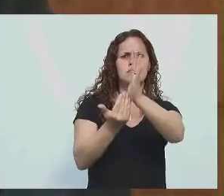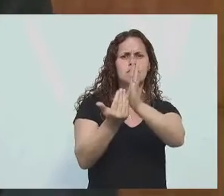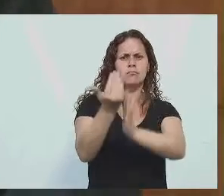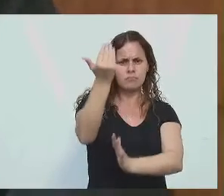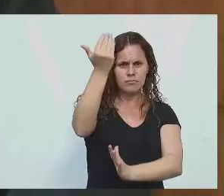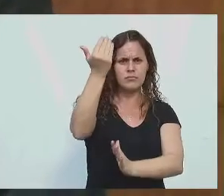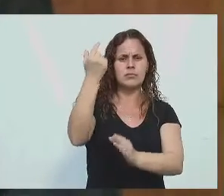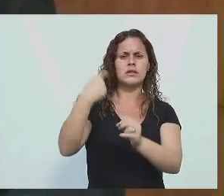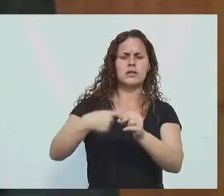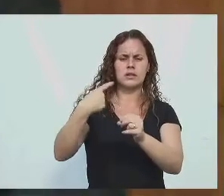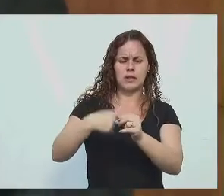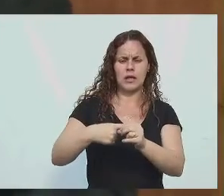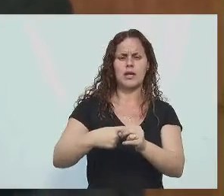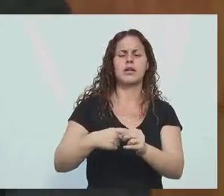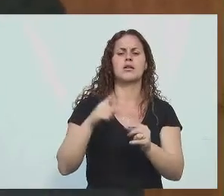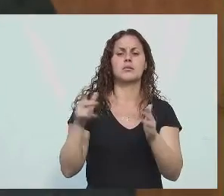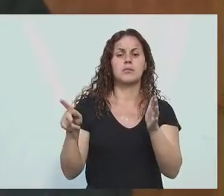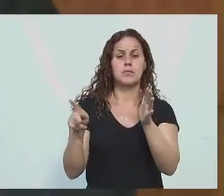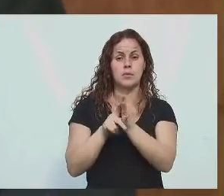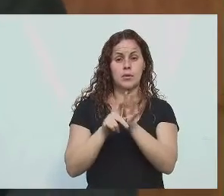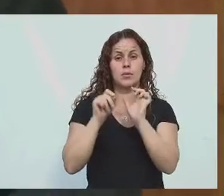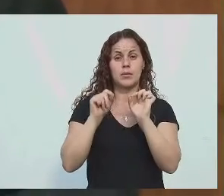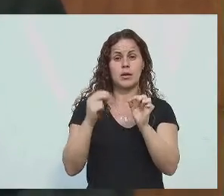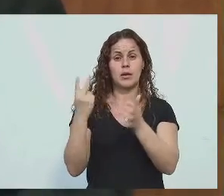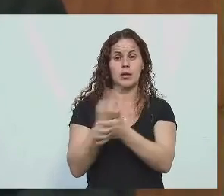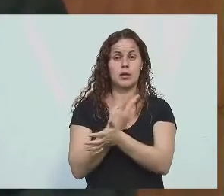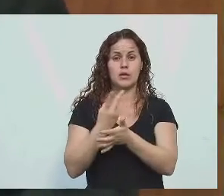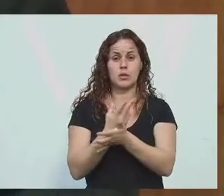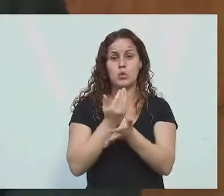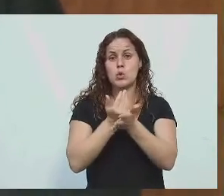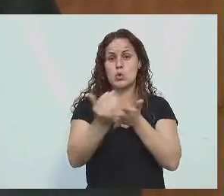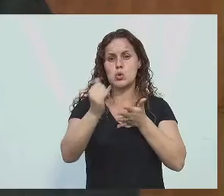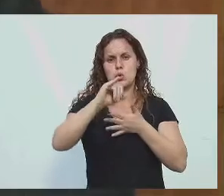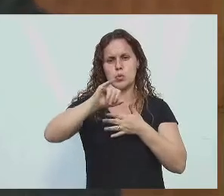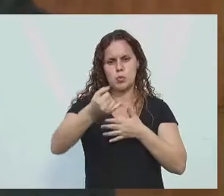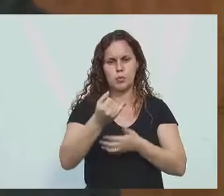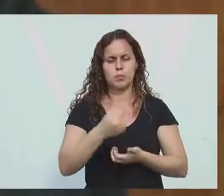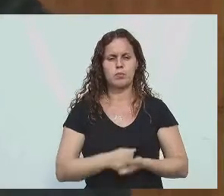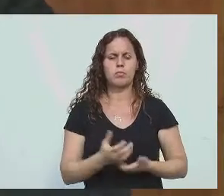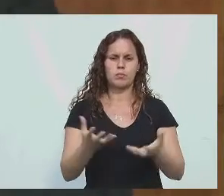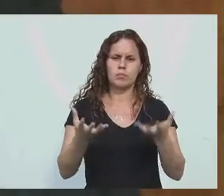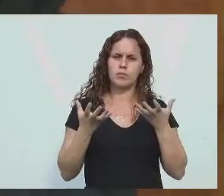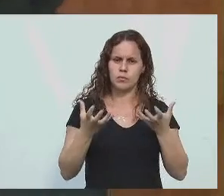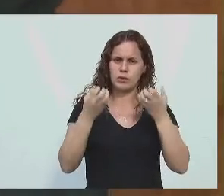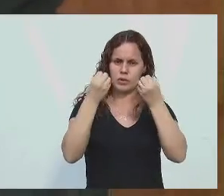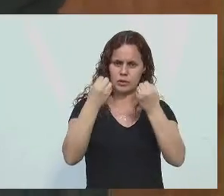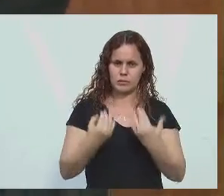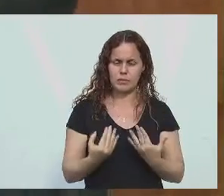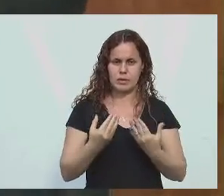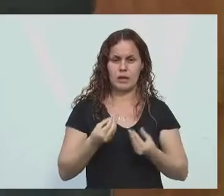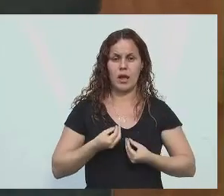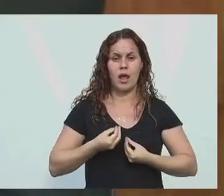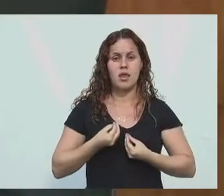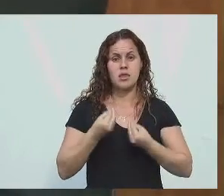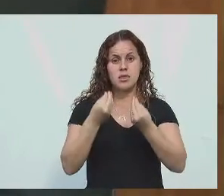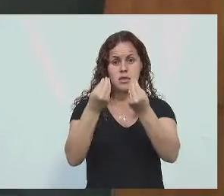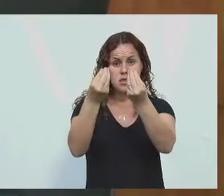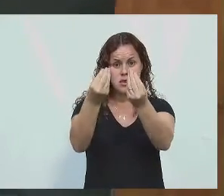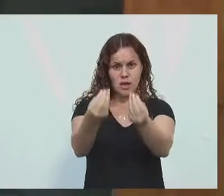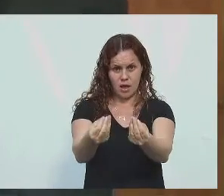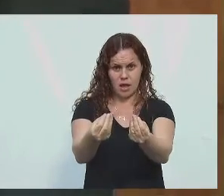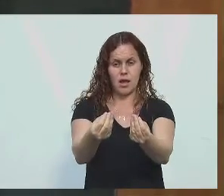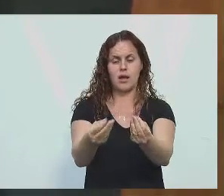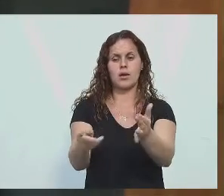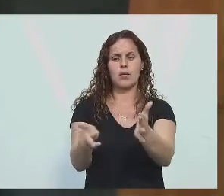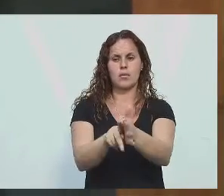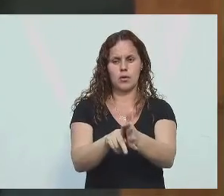estar posta lá no início de janeiro. Quero ainda falar também a respeito da entrega, vereador Paulo Sérgio Totti. O senhor,